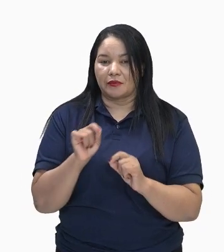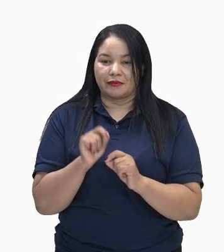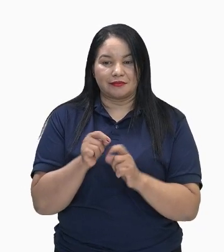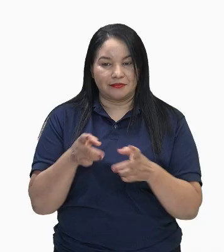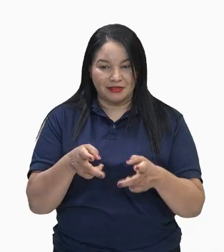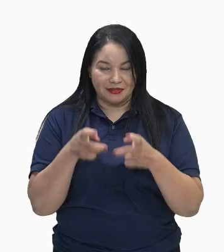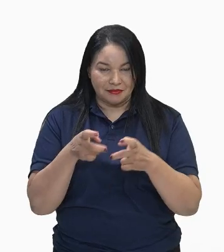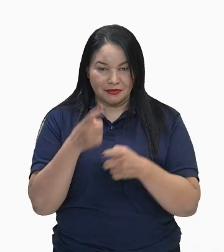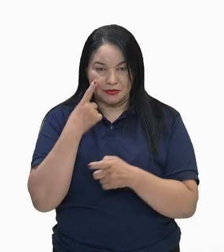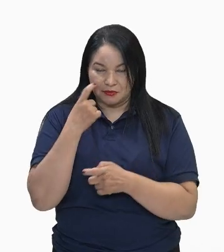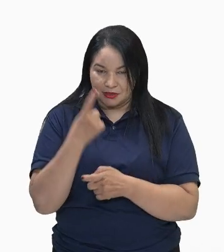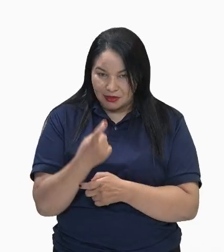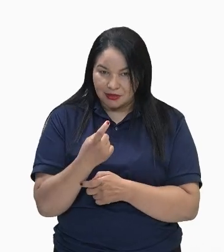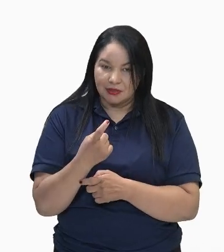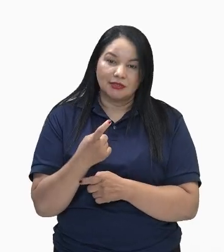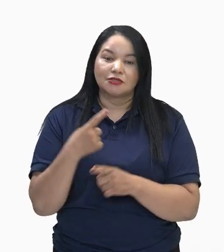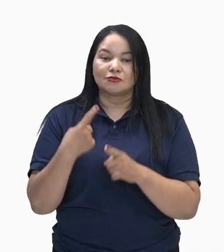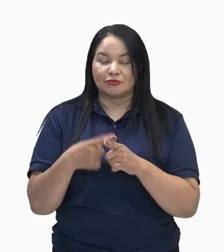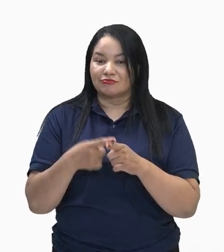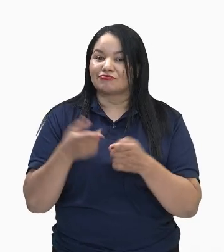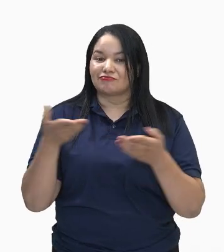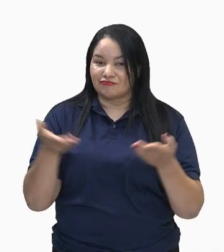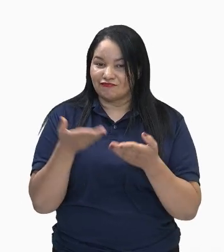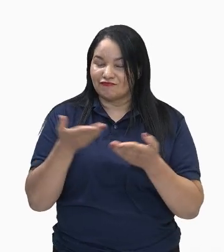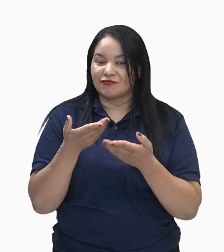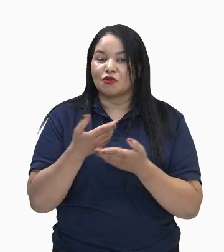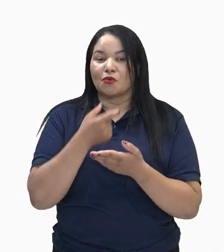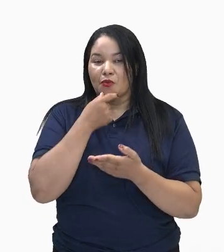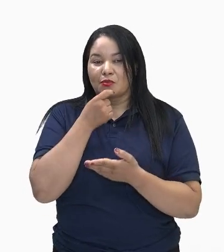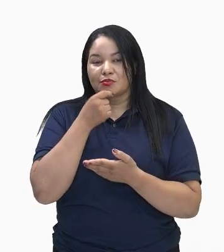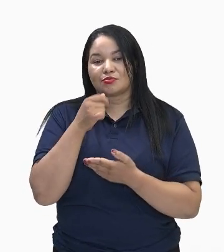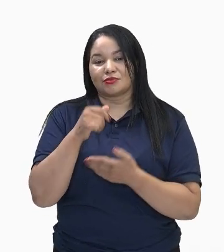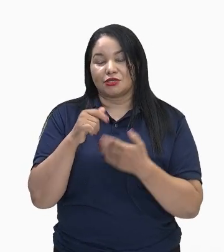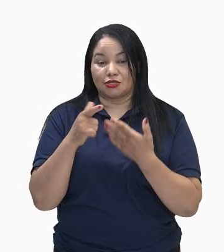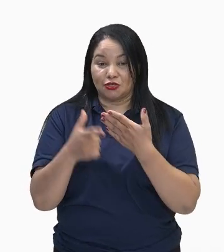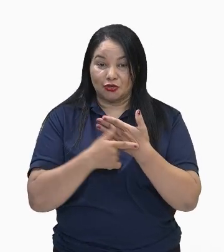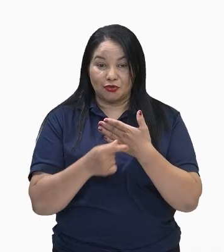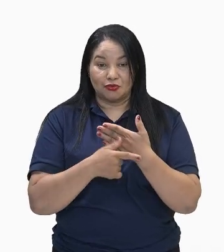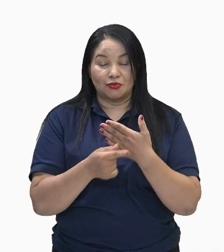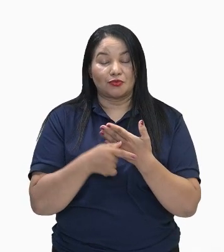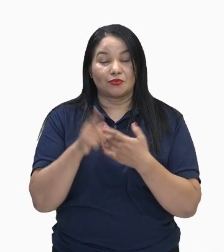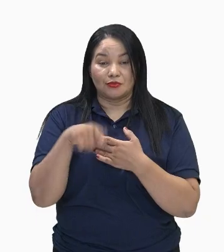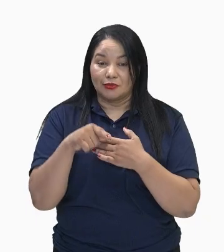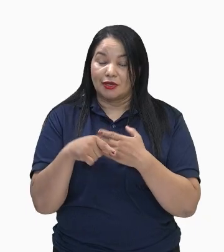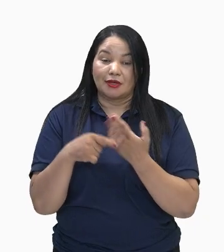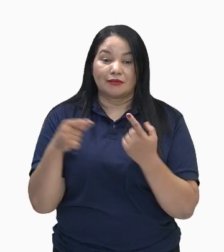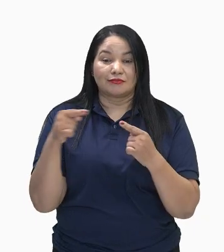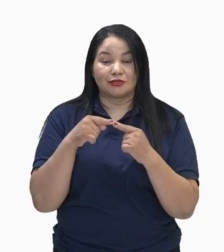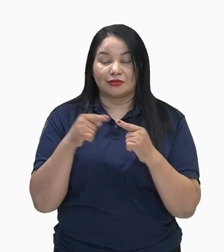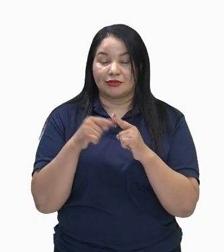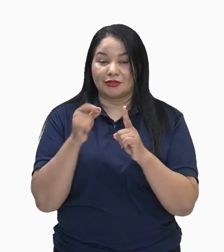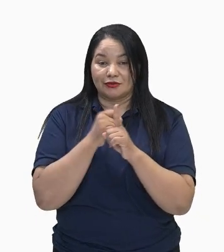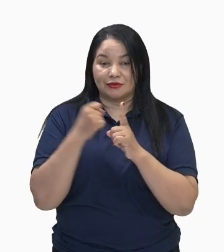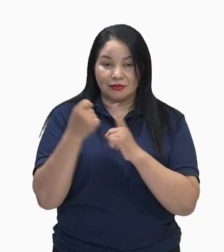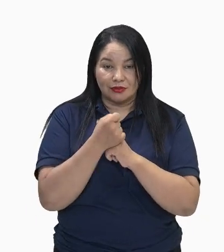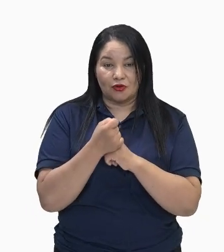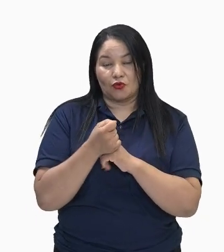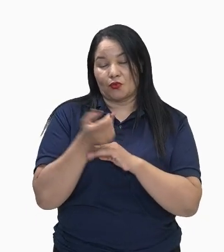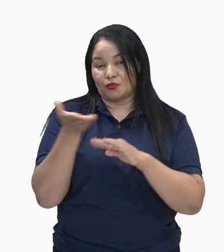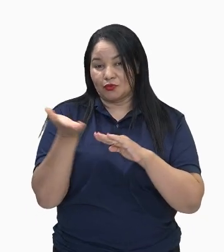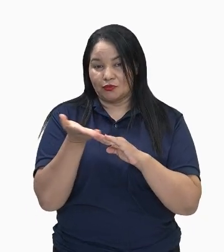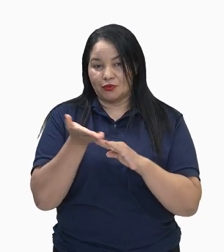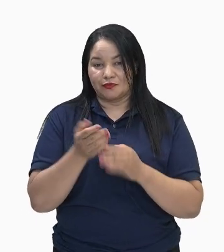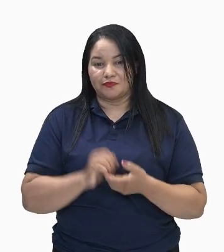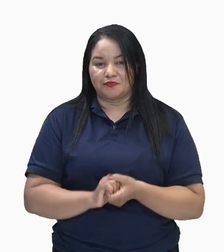bem interessante e bem atualizada de Manuel Castells como sociólogo contemporâneo. A